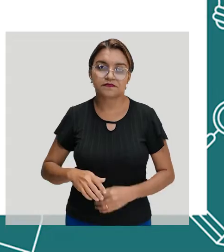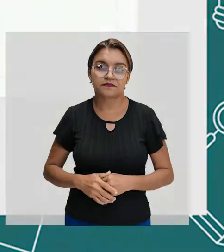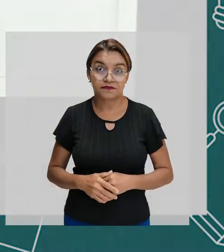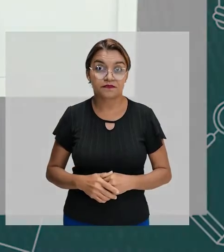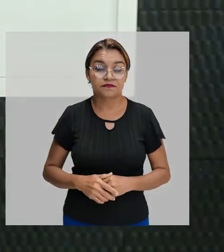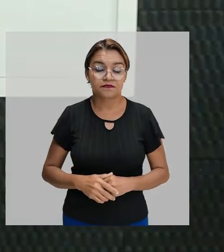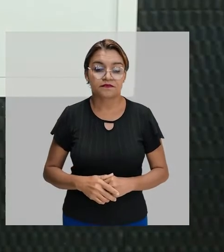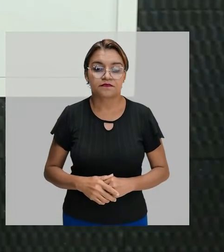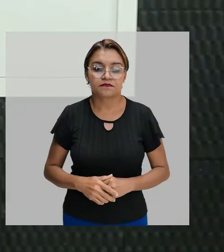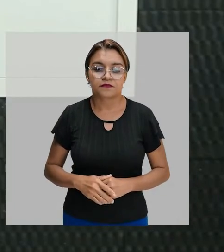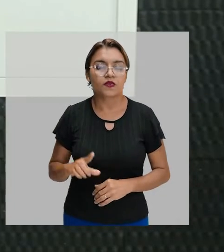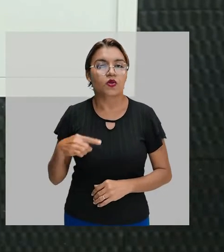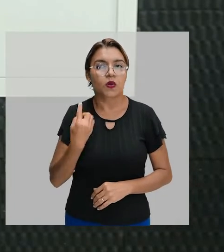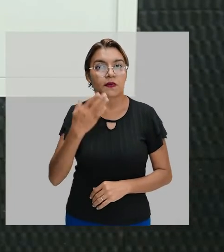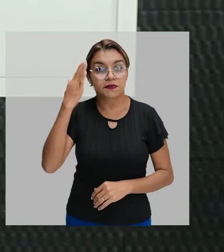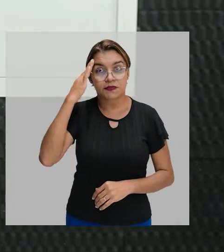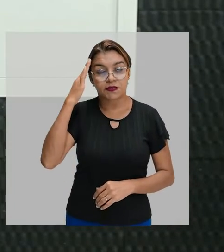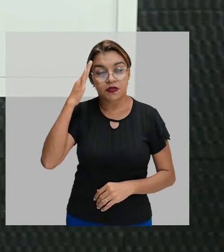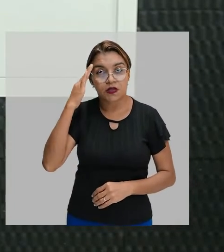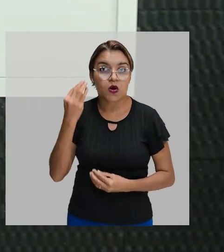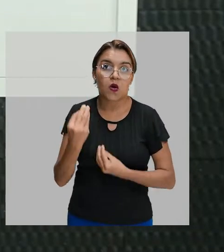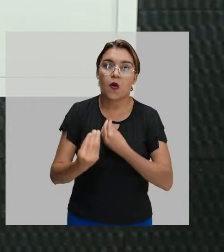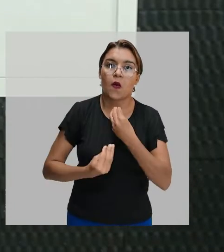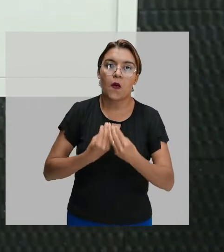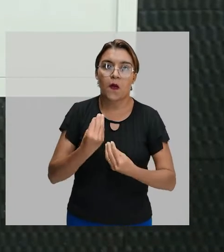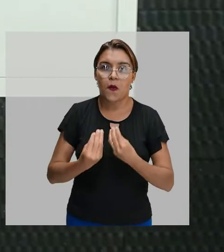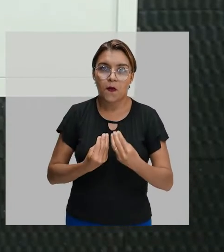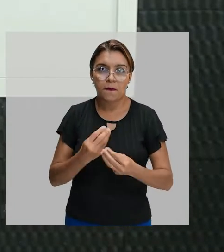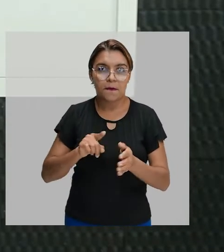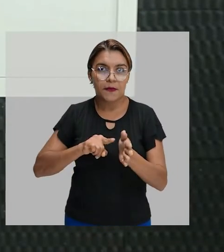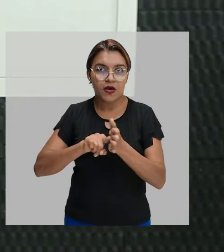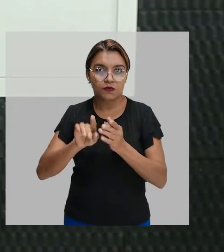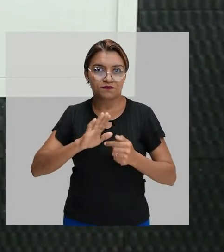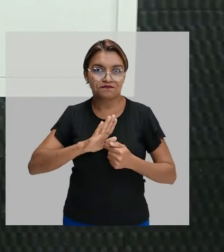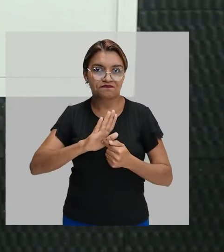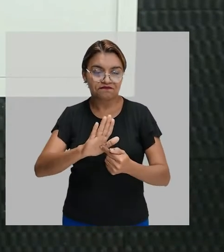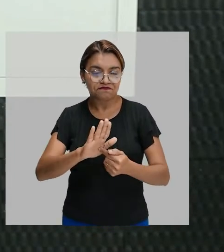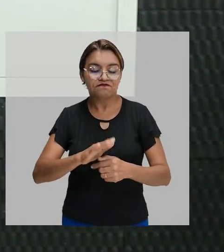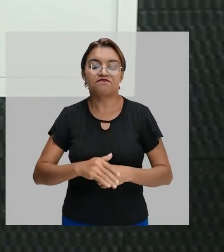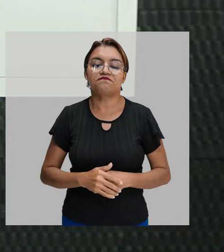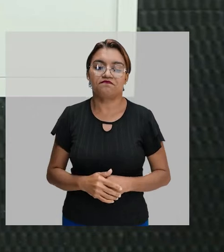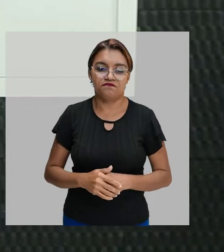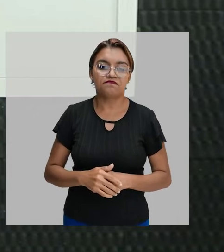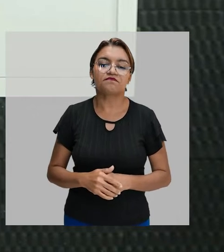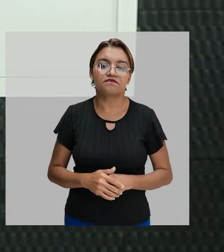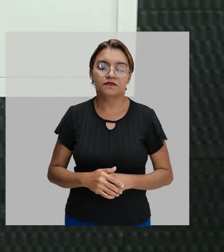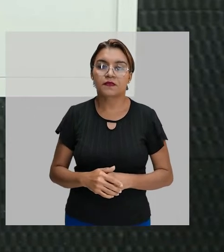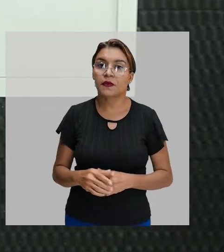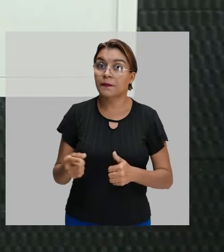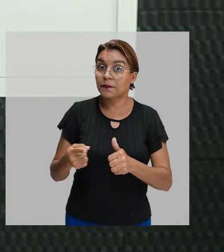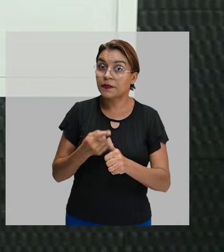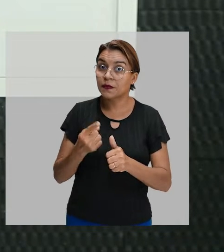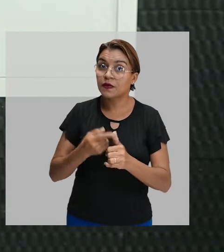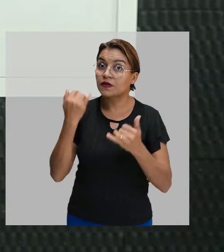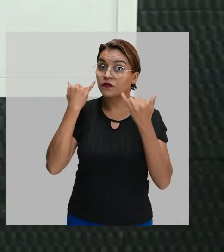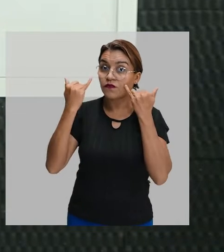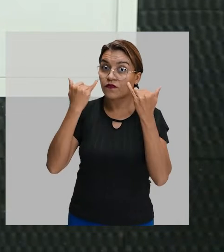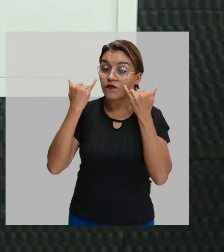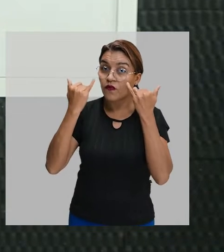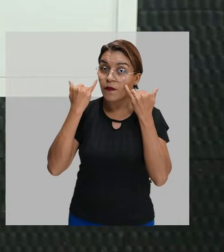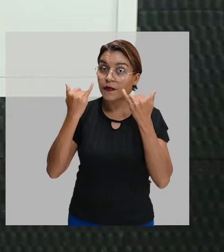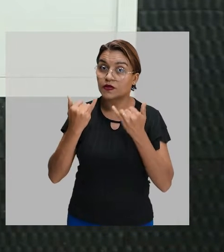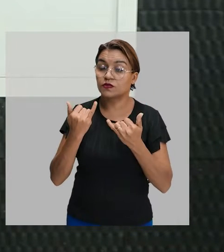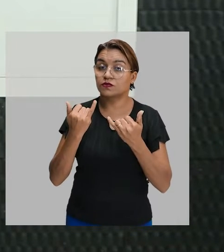Tá então vamos entender o que a questão está dizendo para gente um colocar primeiras informações do problema